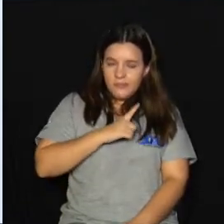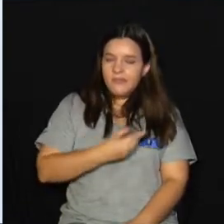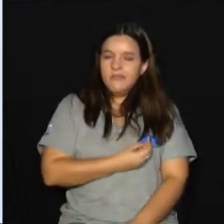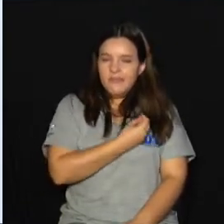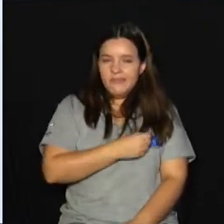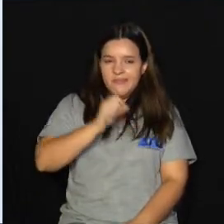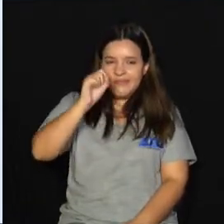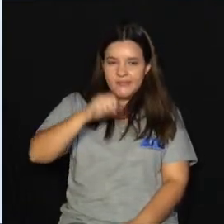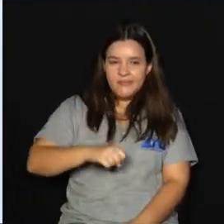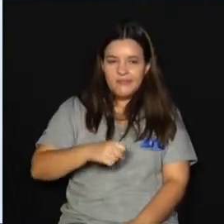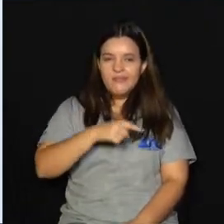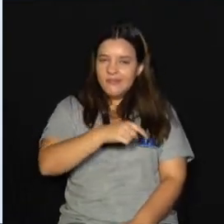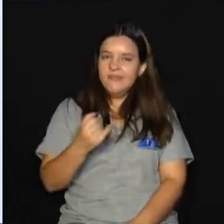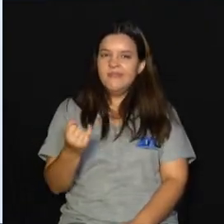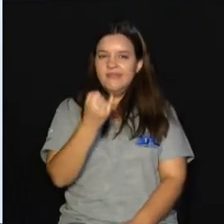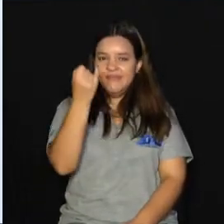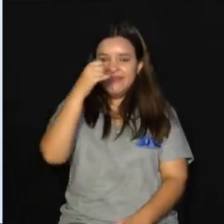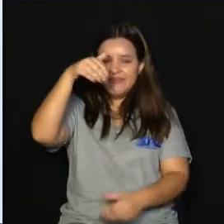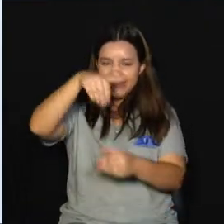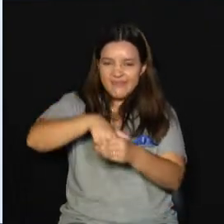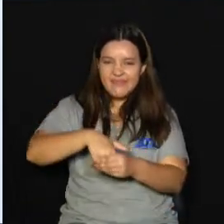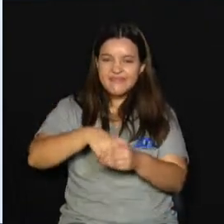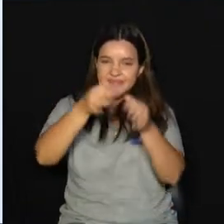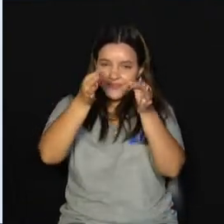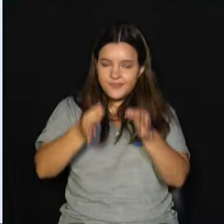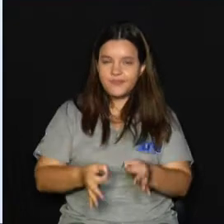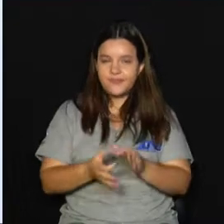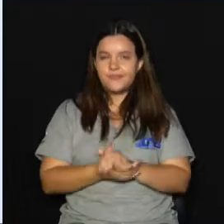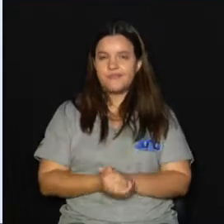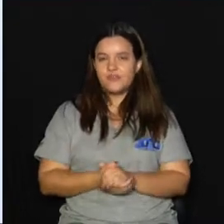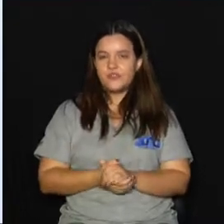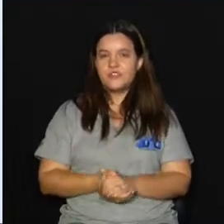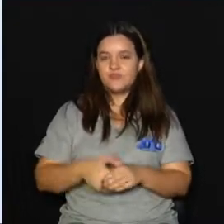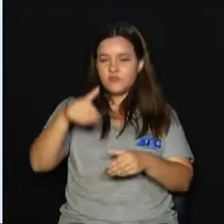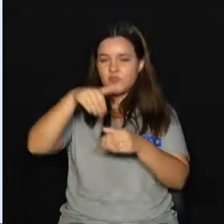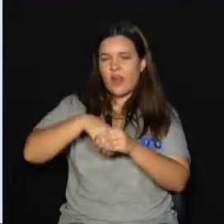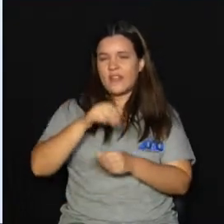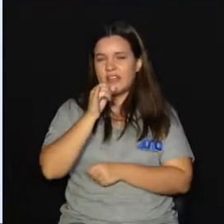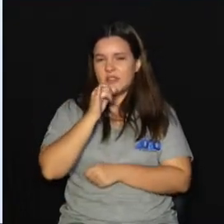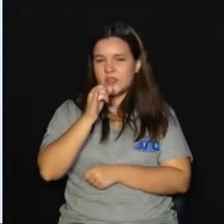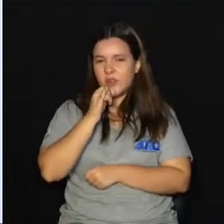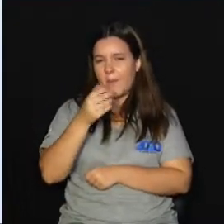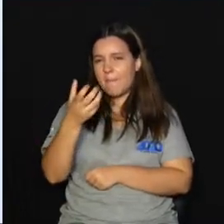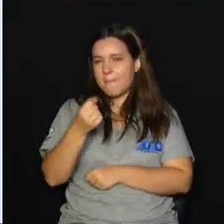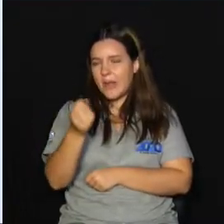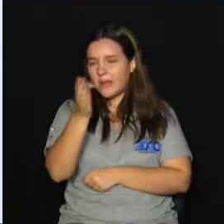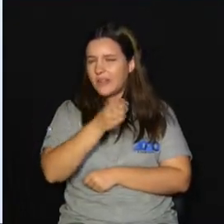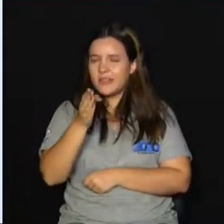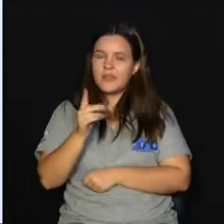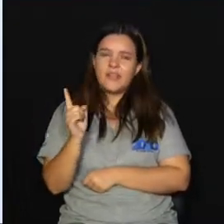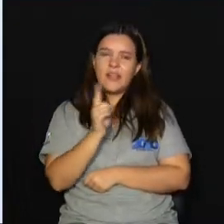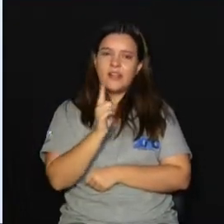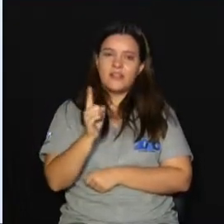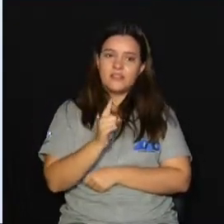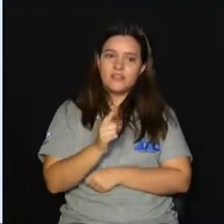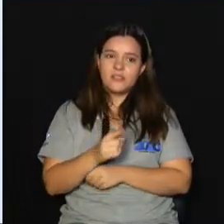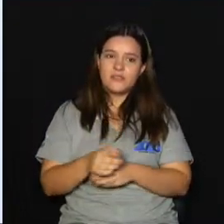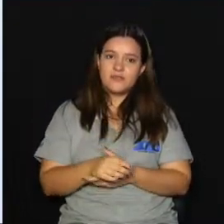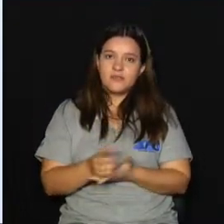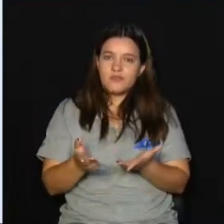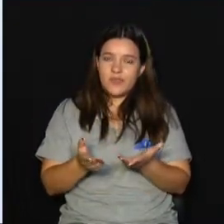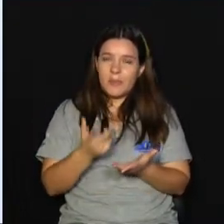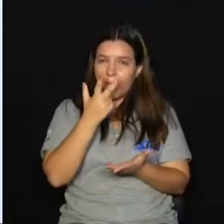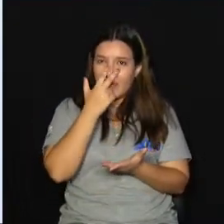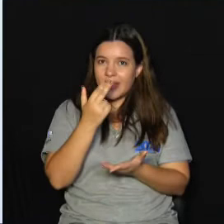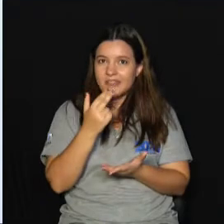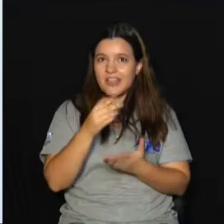existe, e ele é importante porque isso é você também exercendo sua possibilidade de escolher um candidato. Porque se você vota em branco ou nulo,